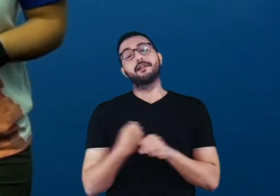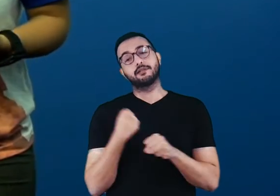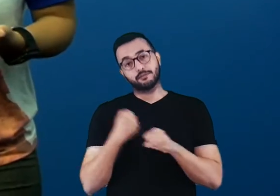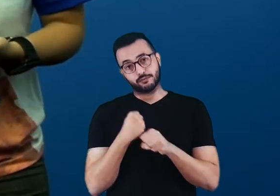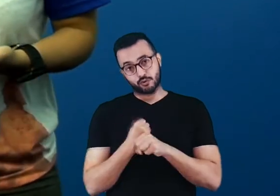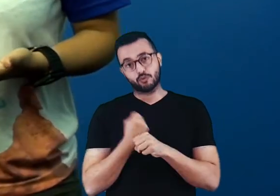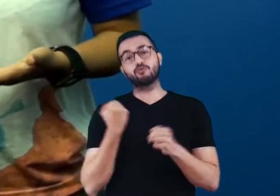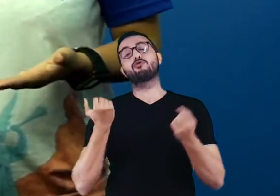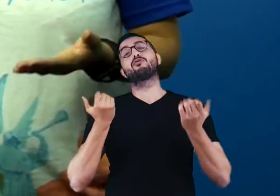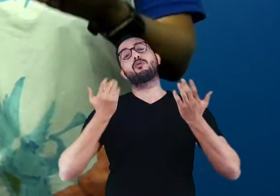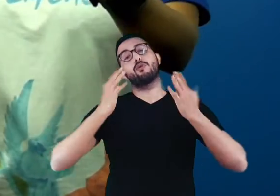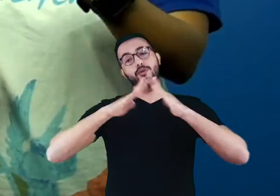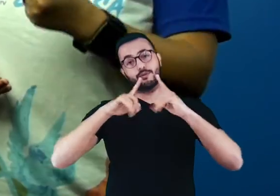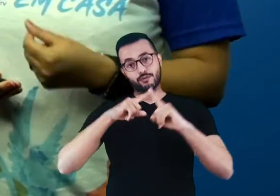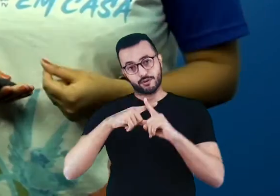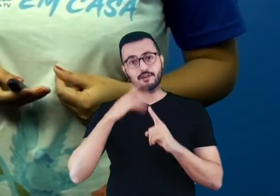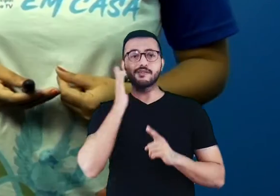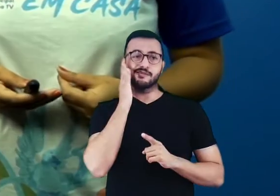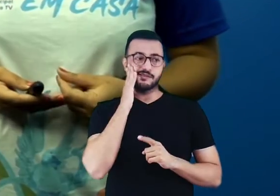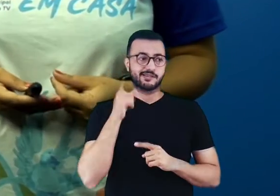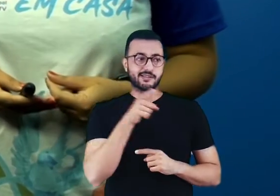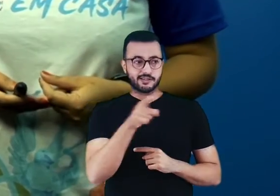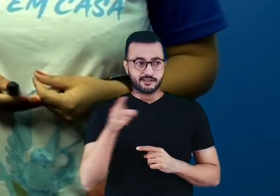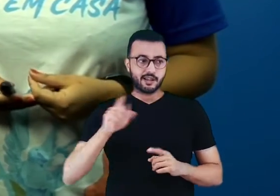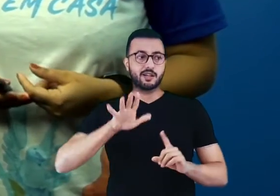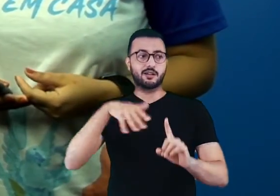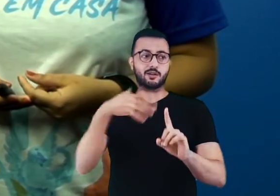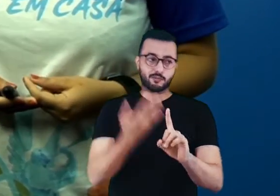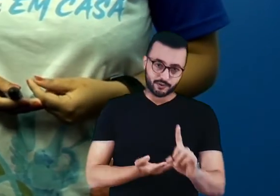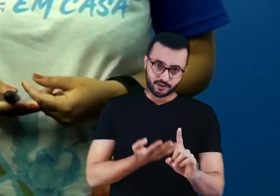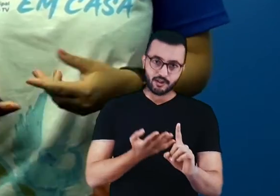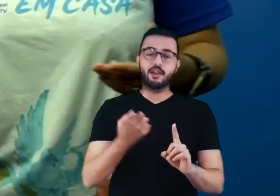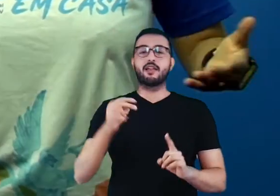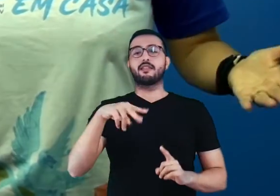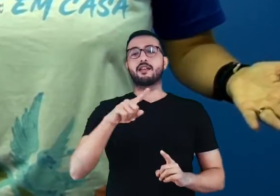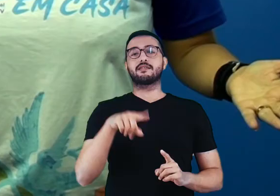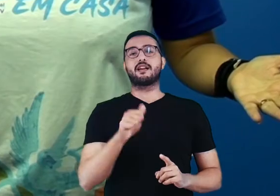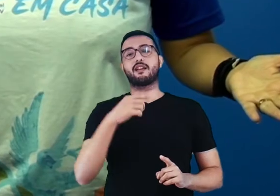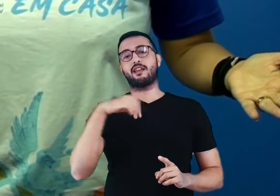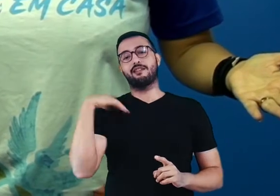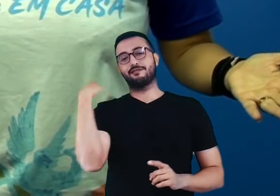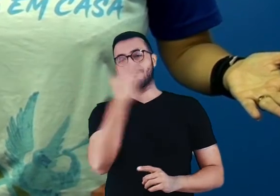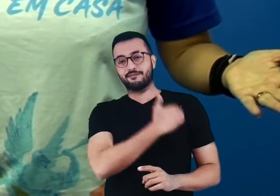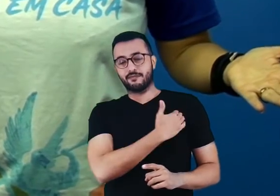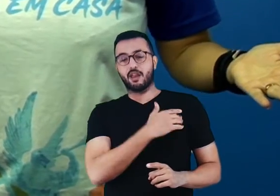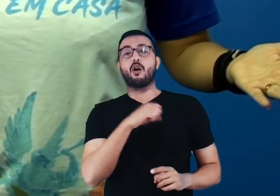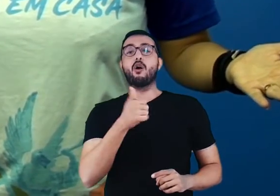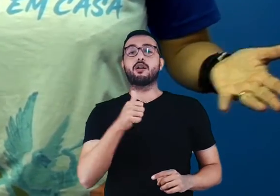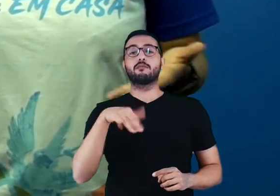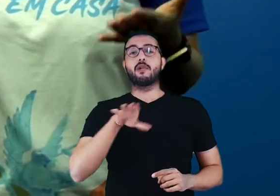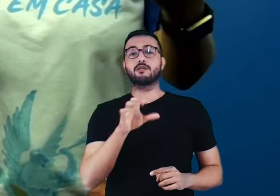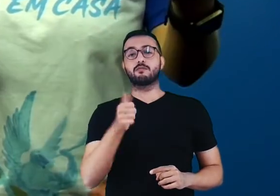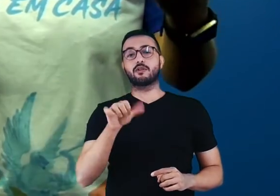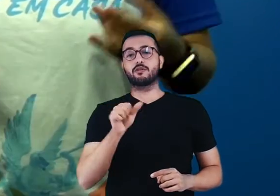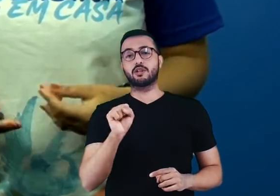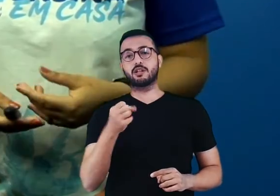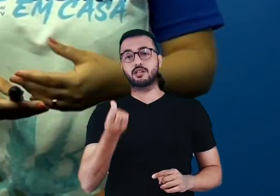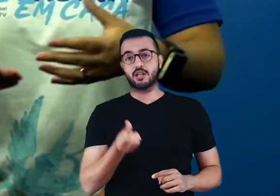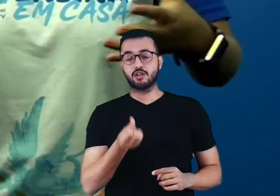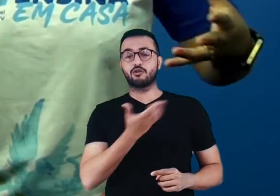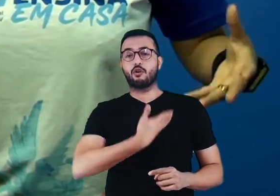uma capela, como vocês sabem bem, em homenagem a Nossa Senhora de Nazaré, e em 11 de março de 1986, o